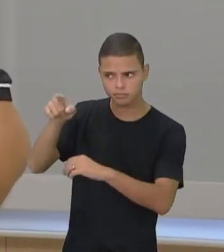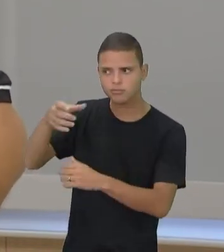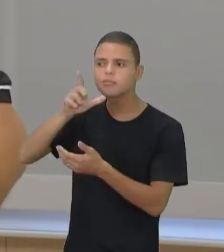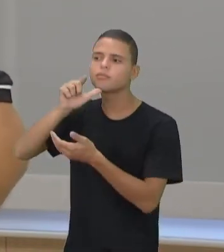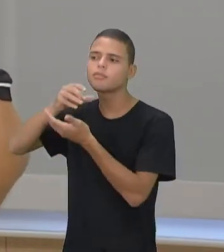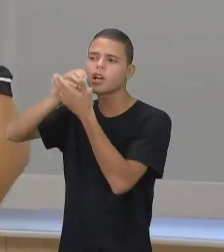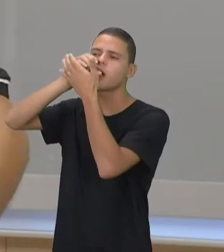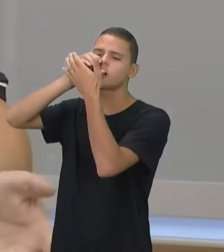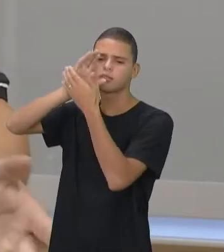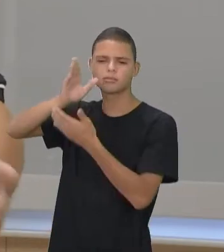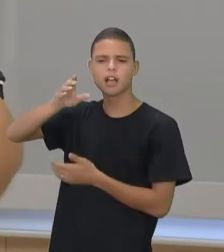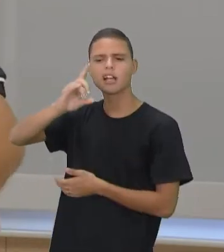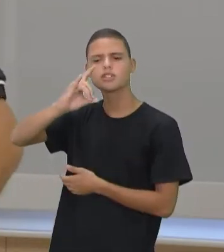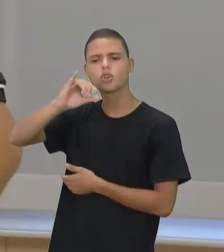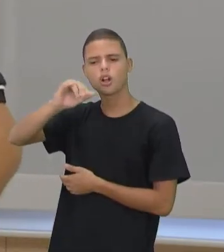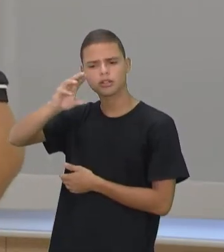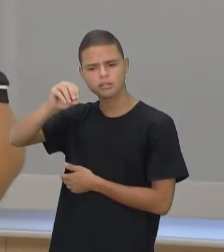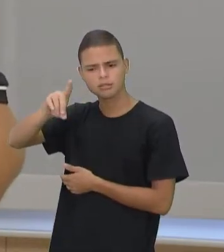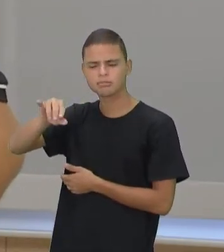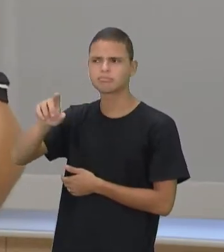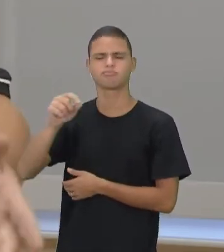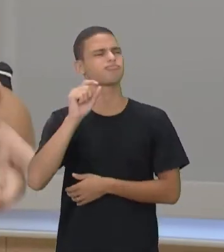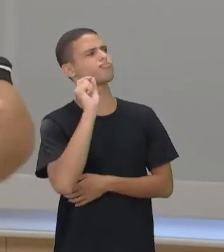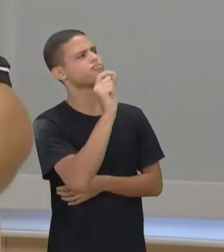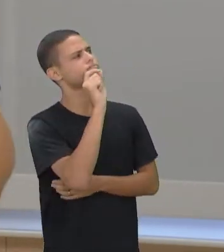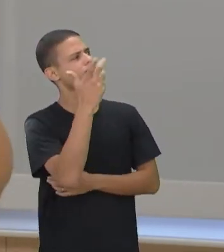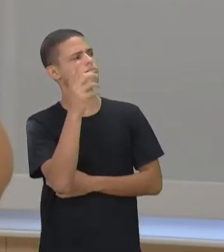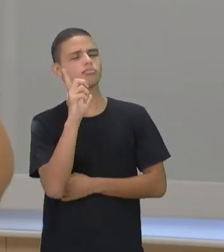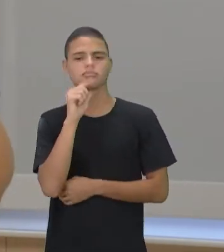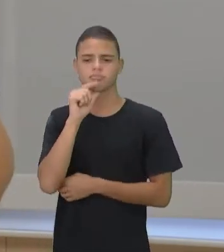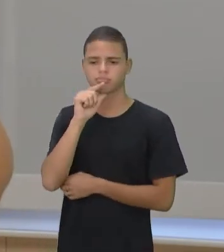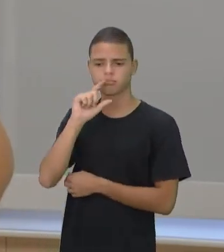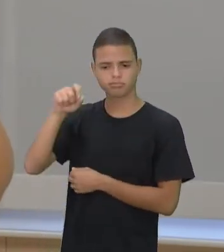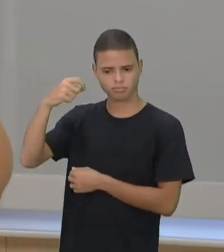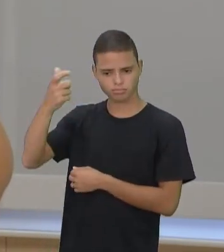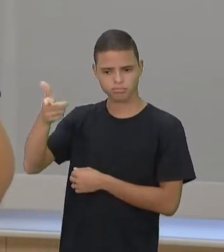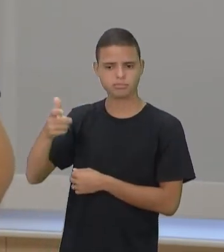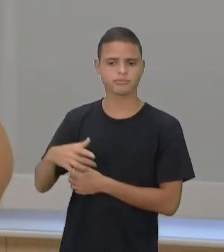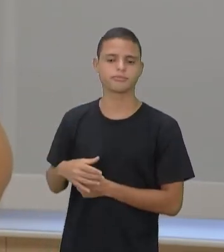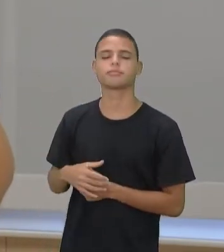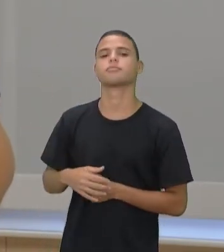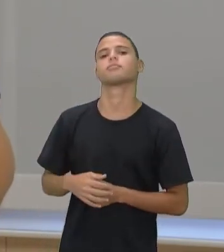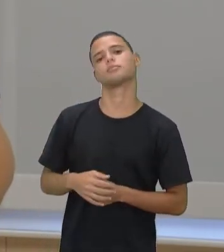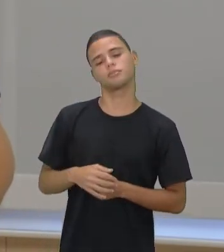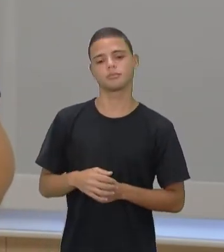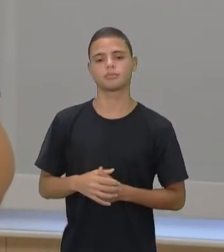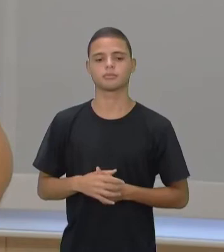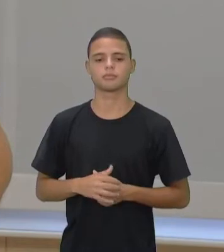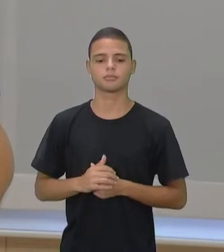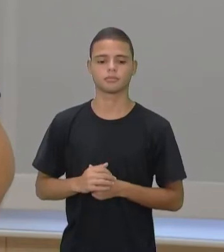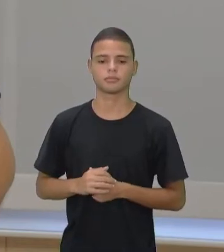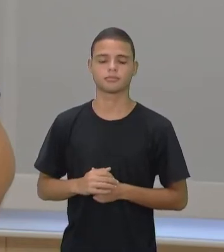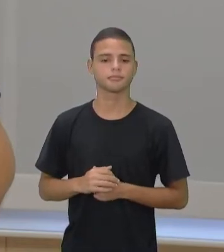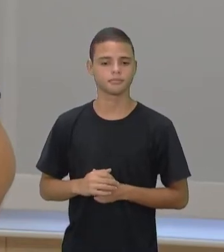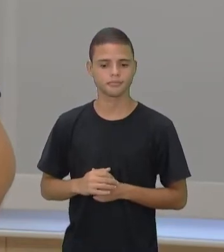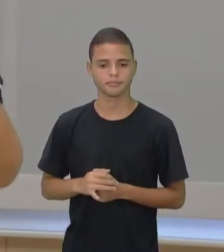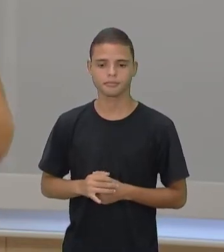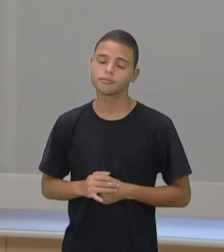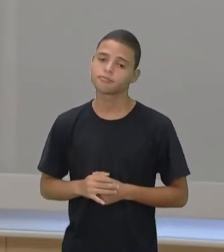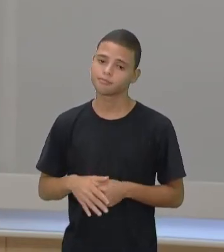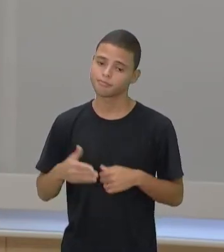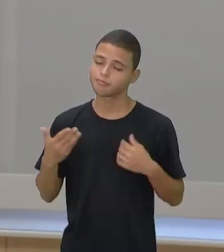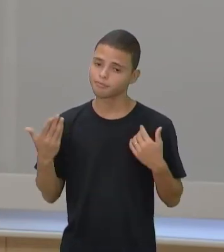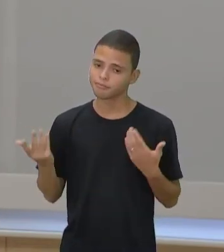de hidrogênio hoje? O que é isso, né? A água, né? Popularmente conhecido como água, né? Vamos dar uma olhada então aqui no